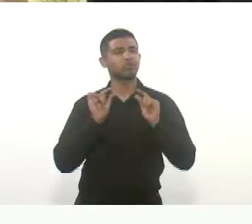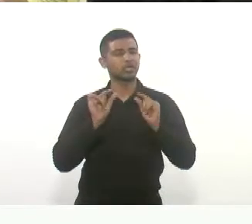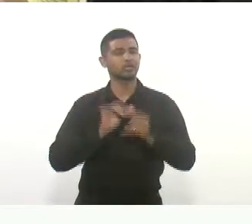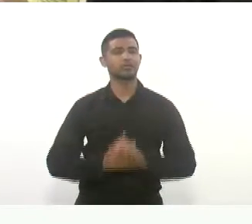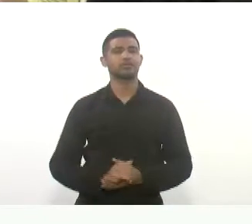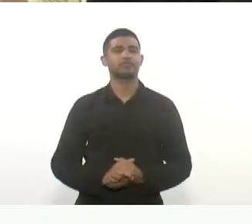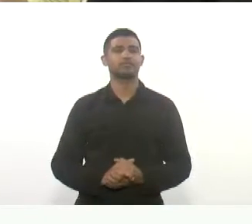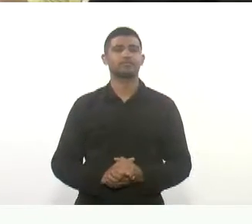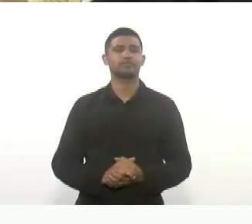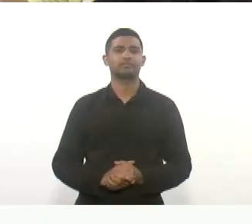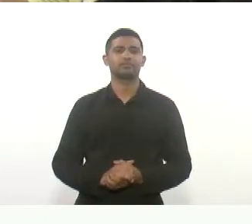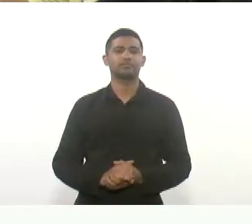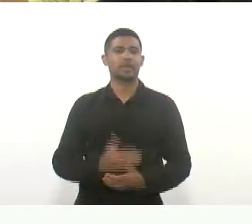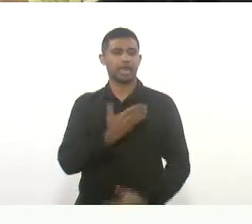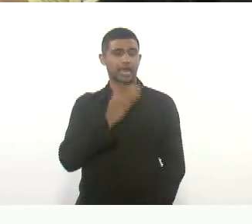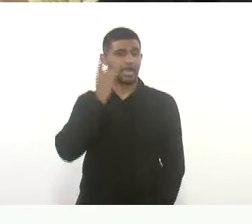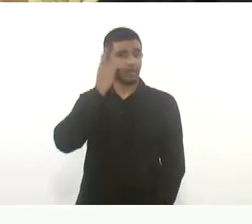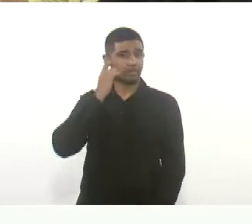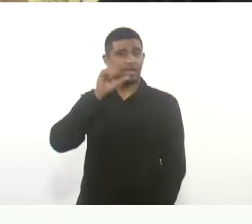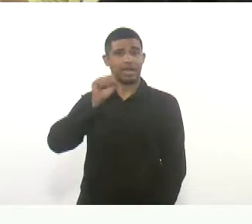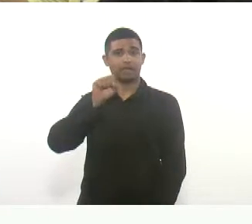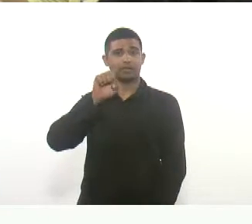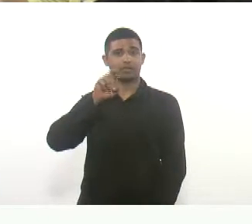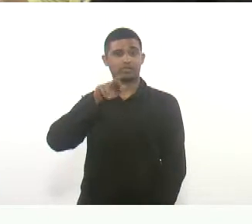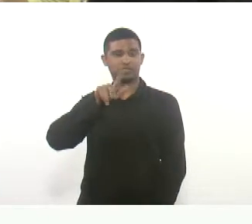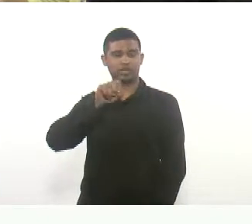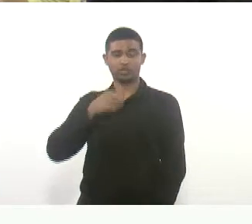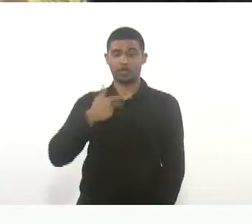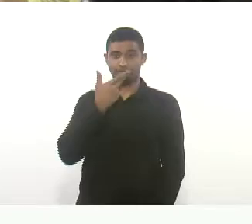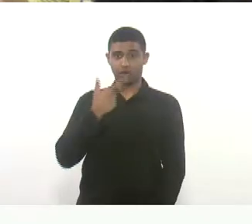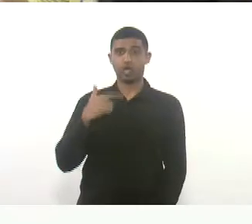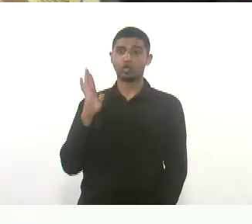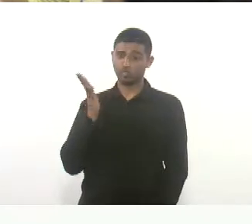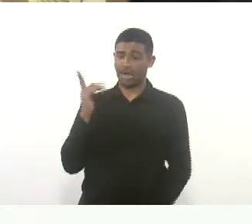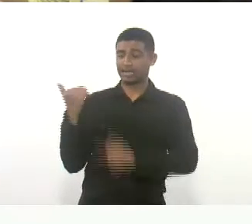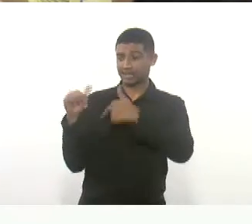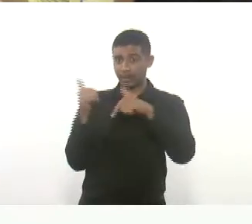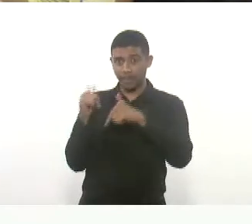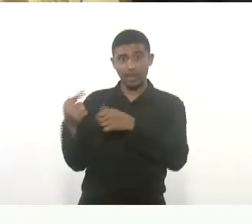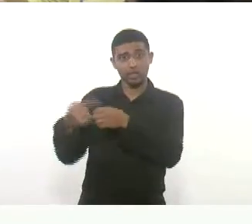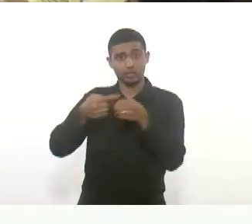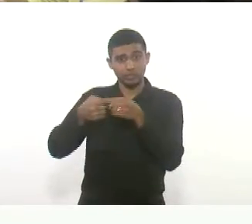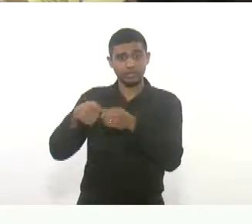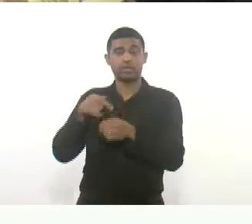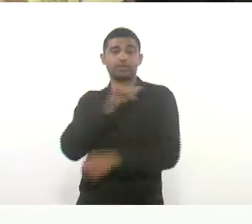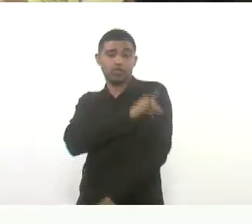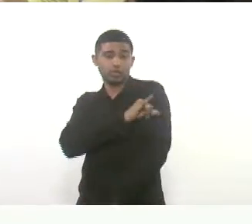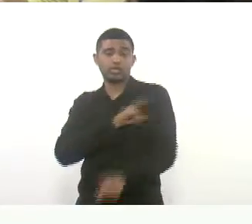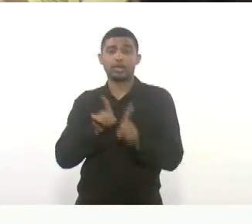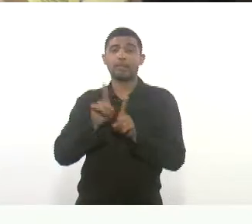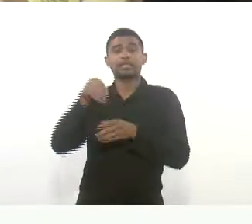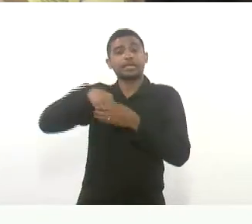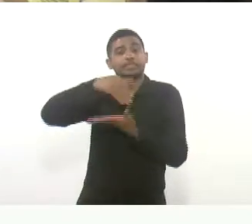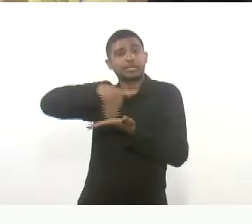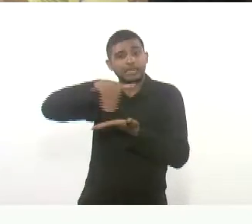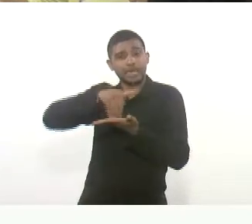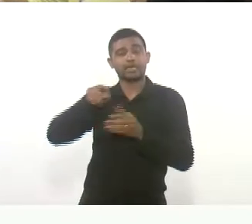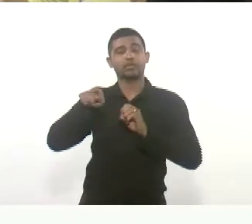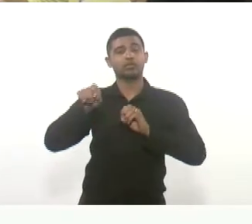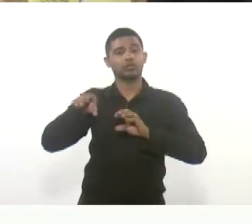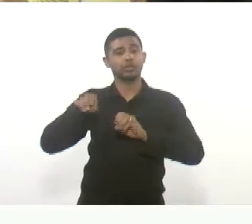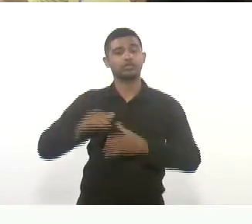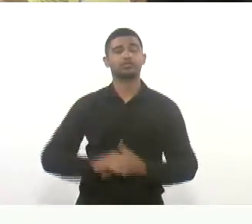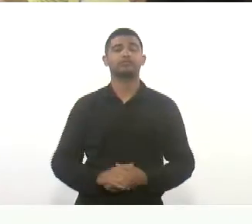que o deputado Sérgio falou um pouco, eu trabalhei no município do Rio, no estado do Rio, nas secretarias de educação,